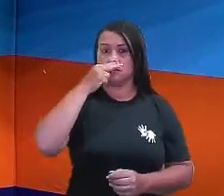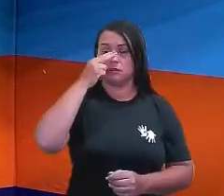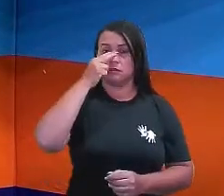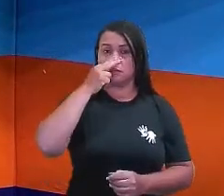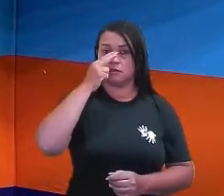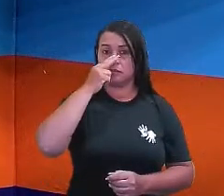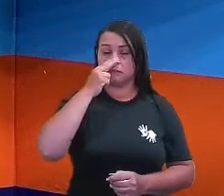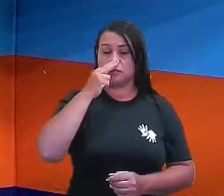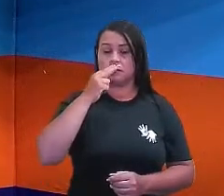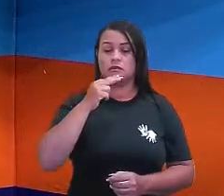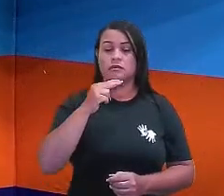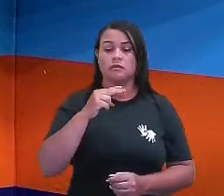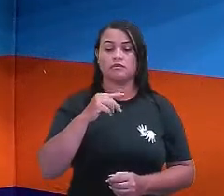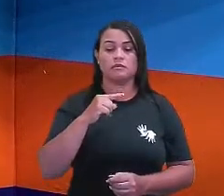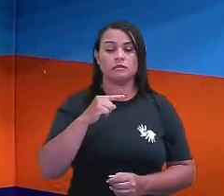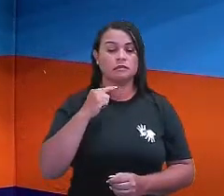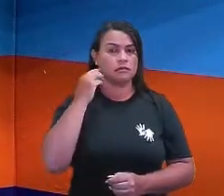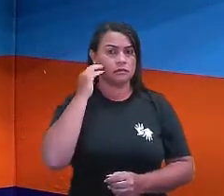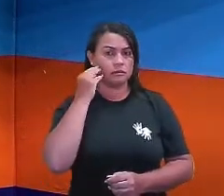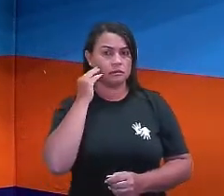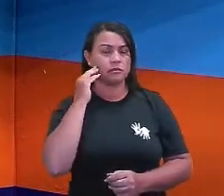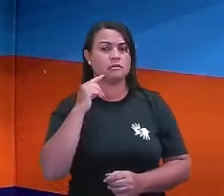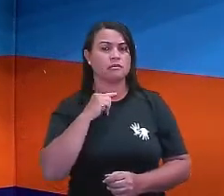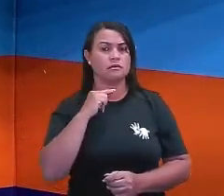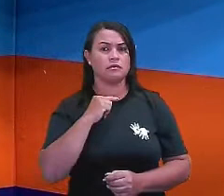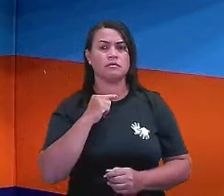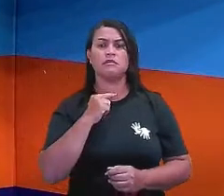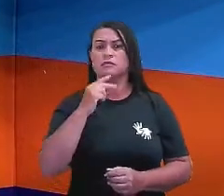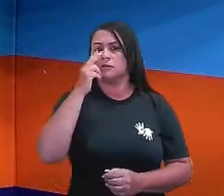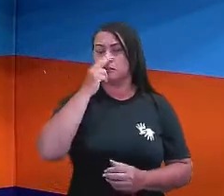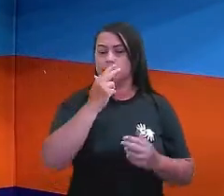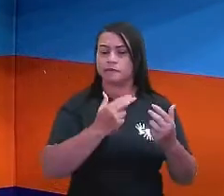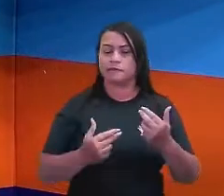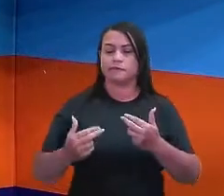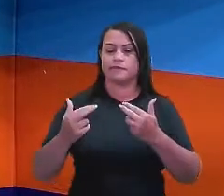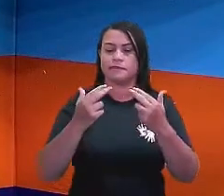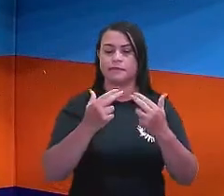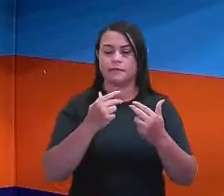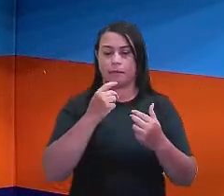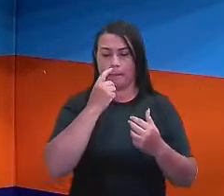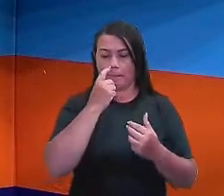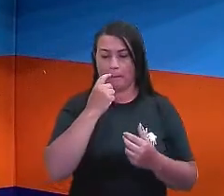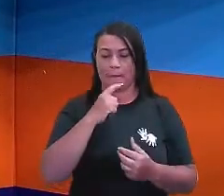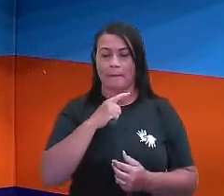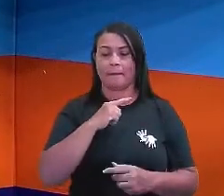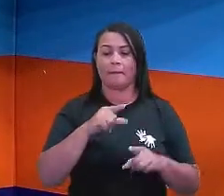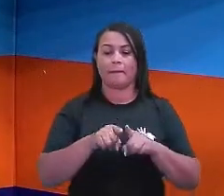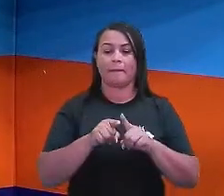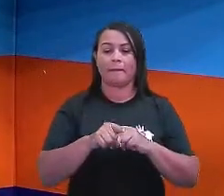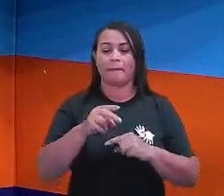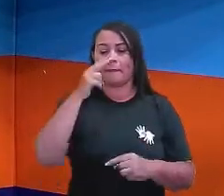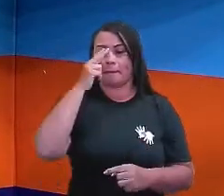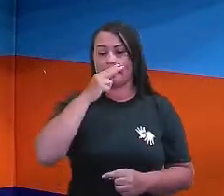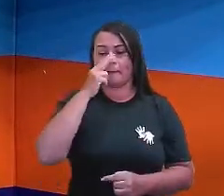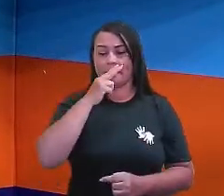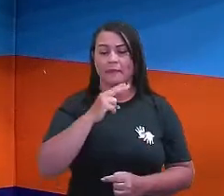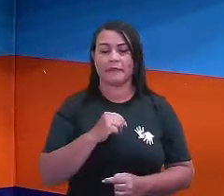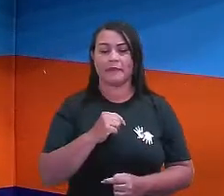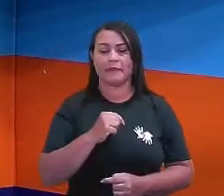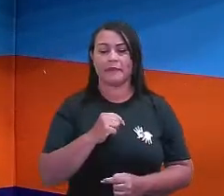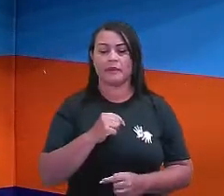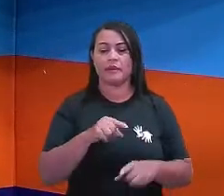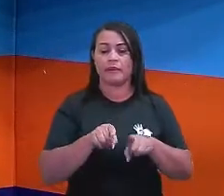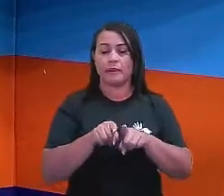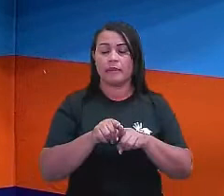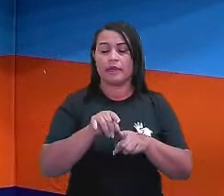gente já viu isso, ele é congruente, possuem os lados iguais, né? Que possuem as mesmas medidas. Assim,